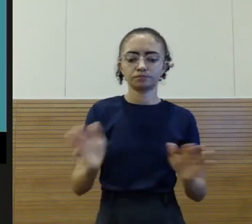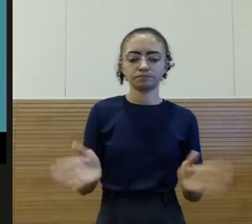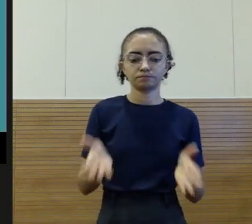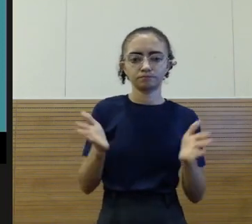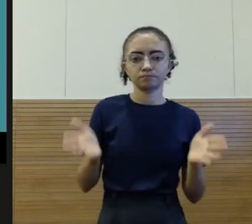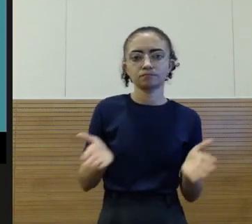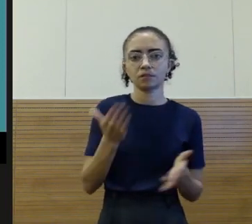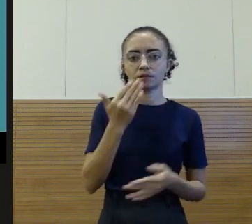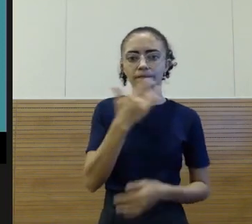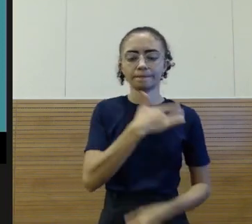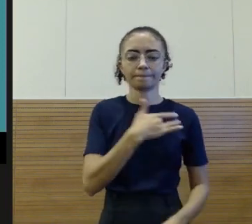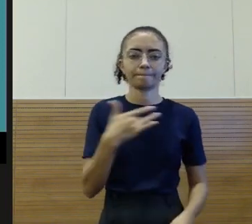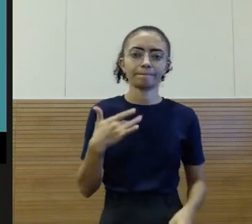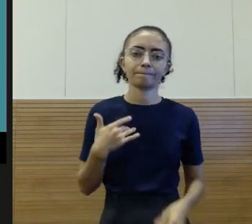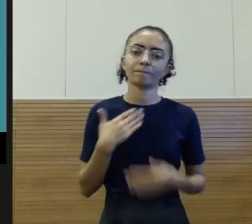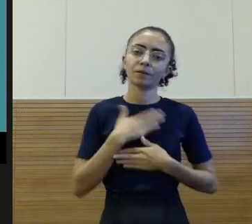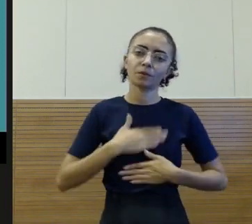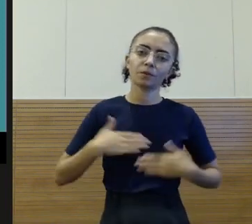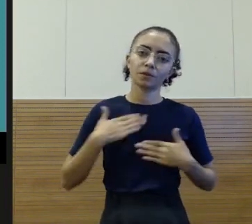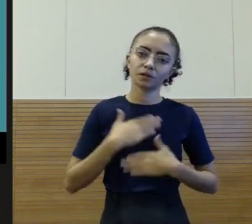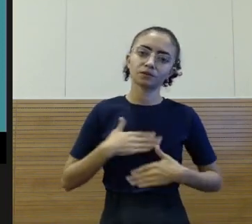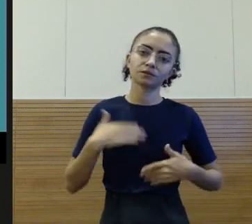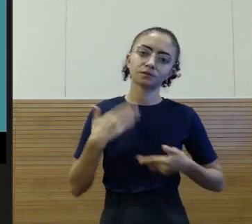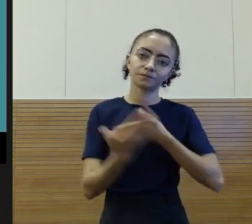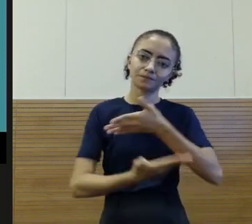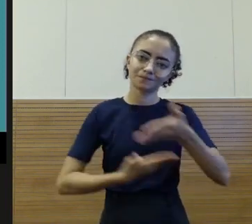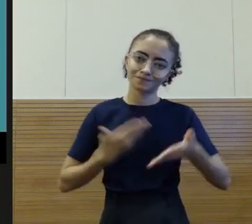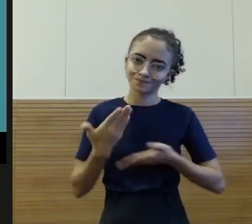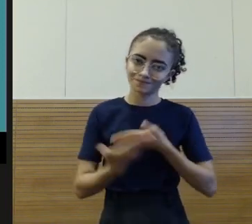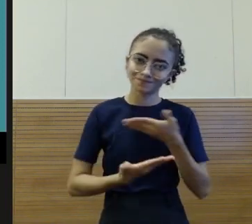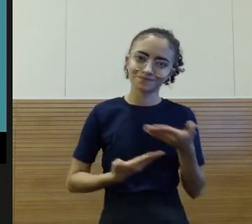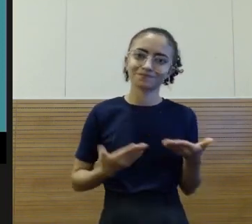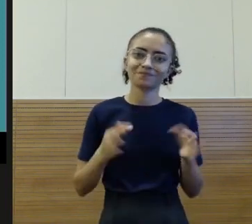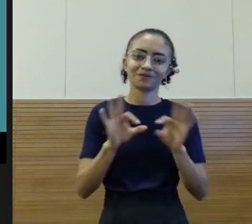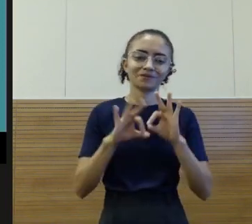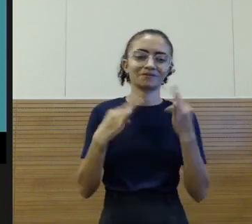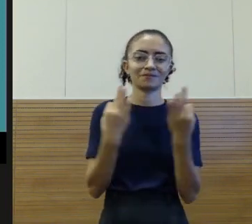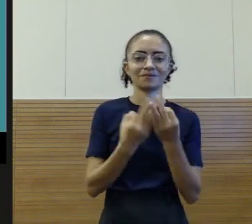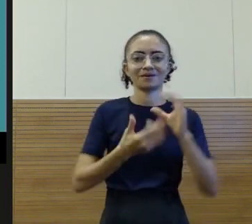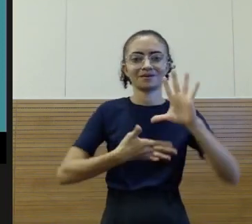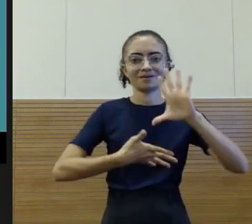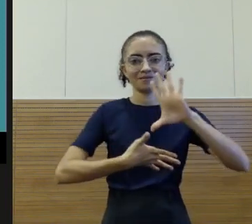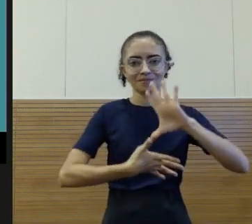convite. Como sempre, é um prazer e um privilégio compartilhar com a família da América Latina sobre guias alimentares.